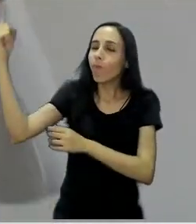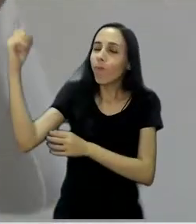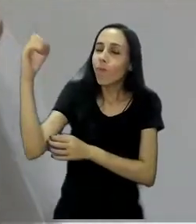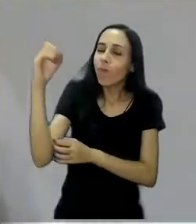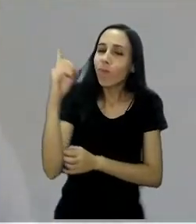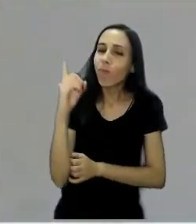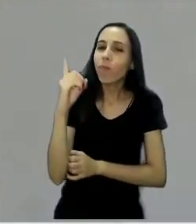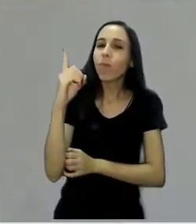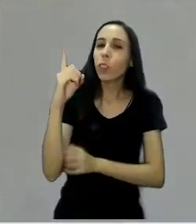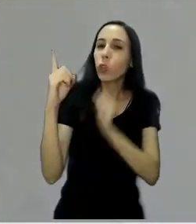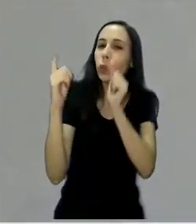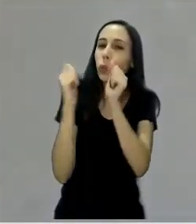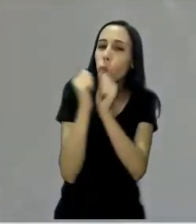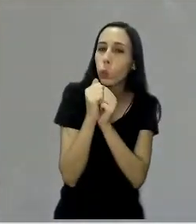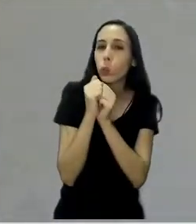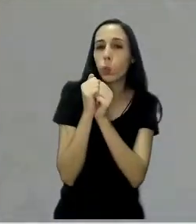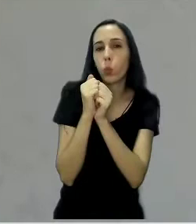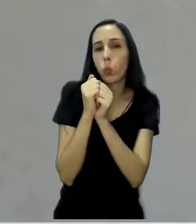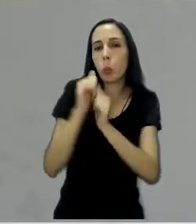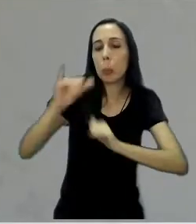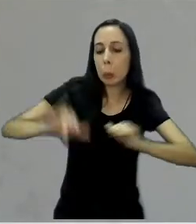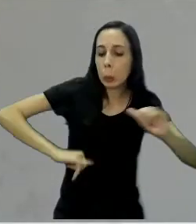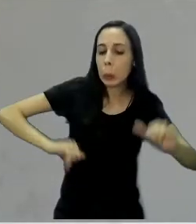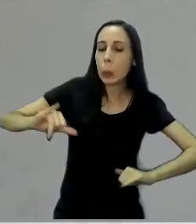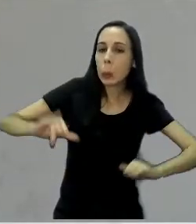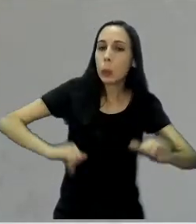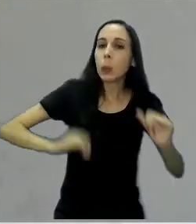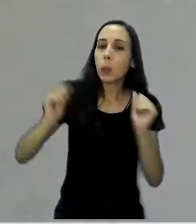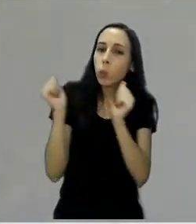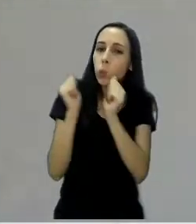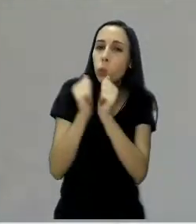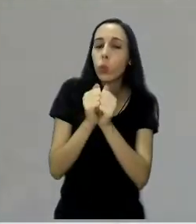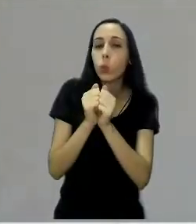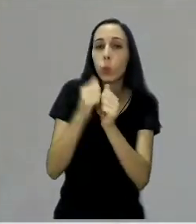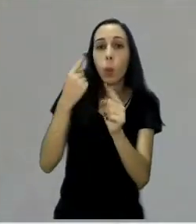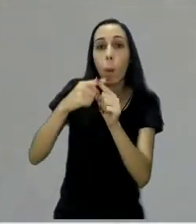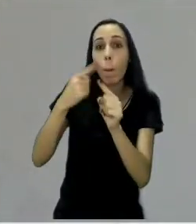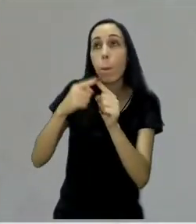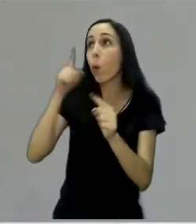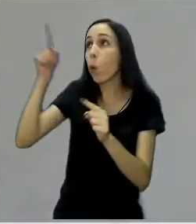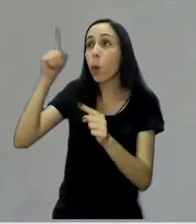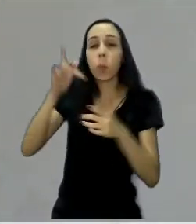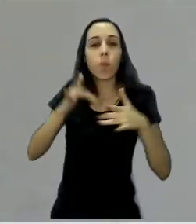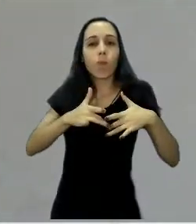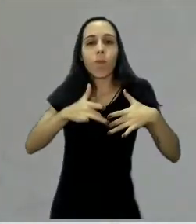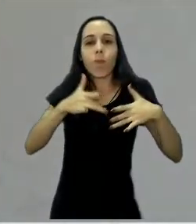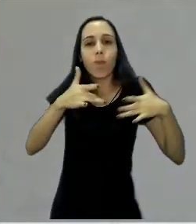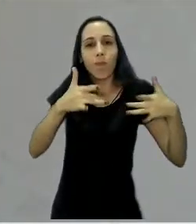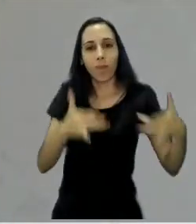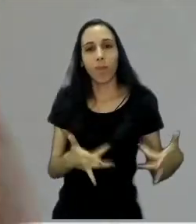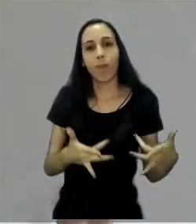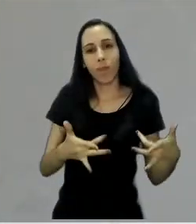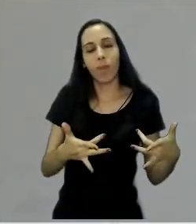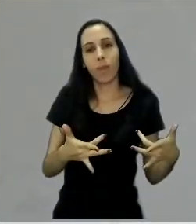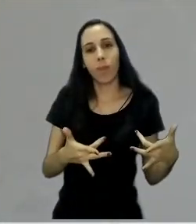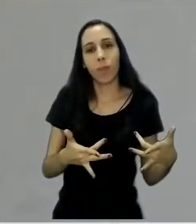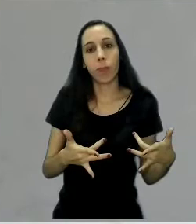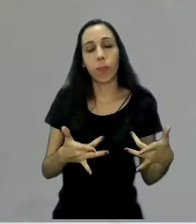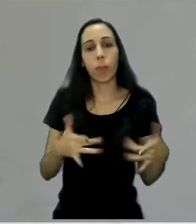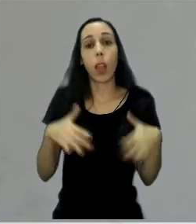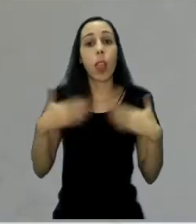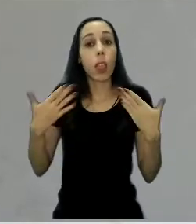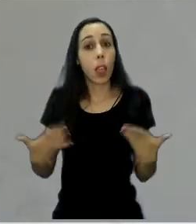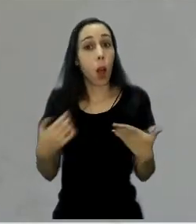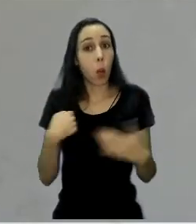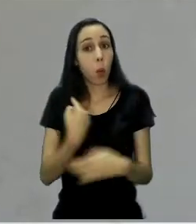Ele preenche com a sua presença o nosso sofrimento. Ele sofre junto, porque Ele é cheio de compaixão